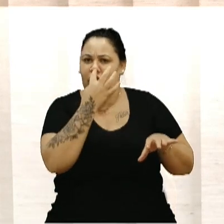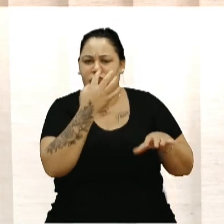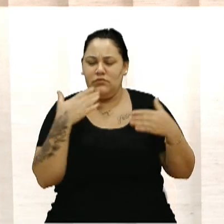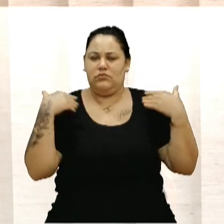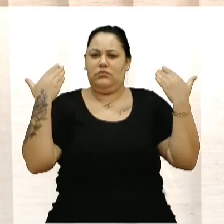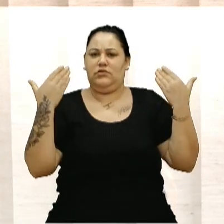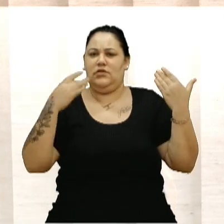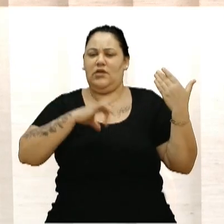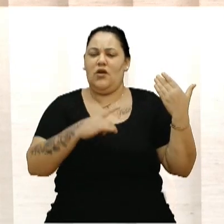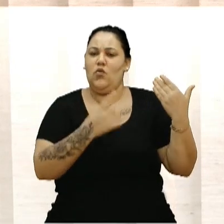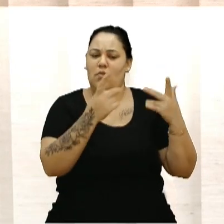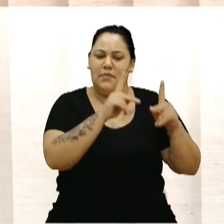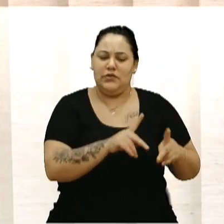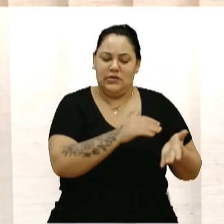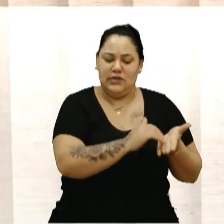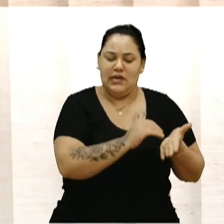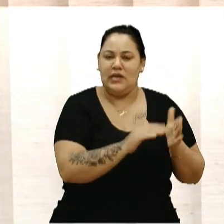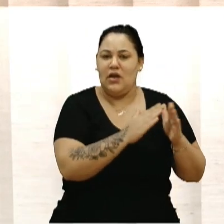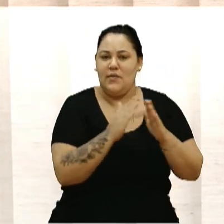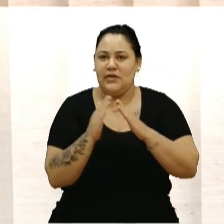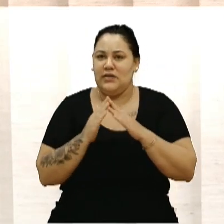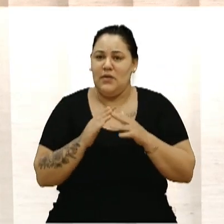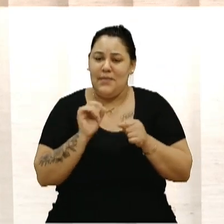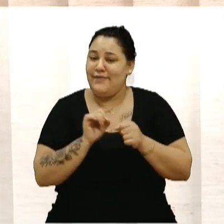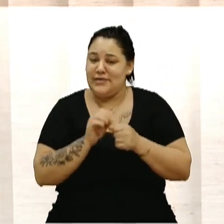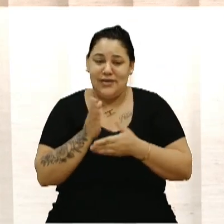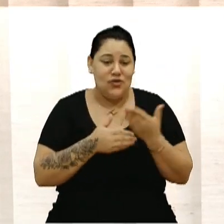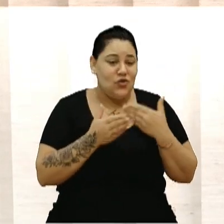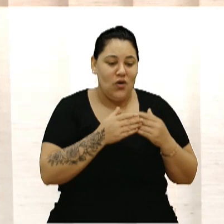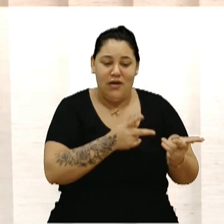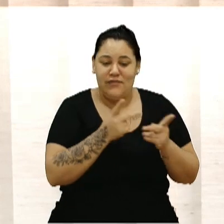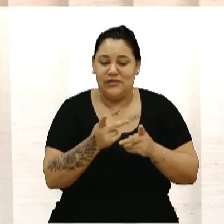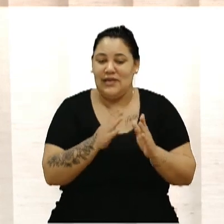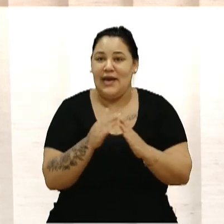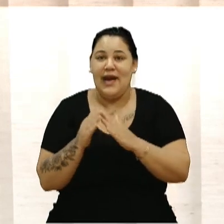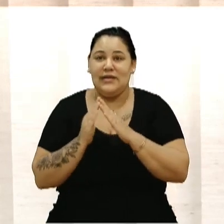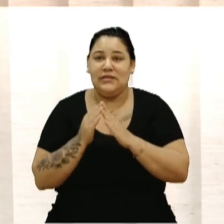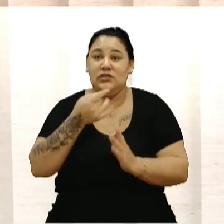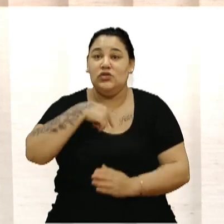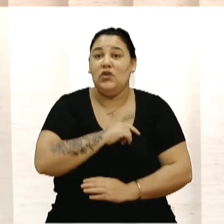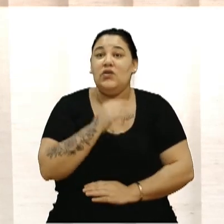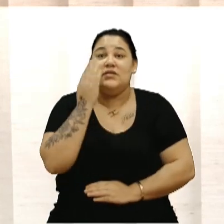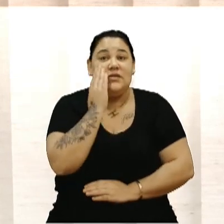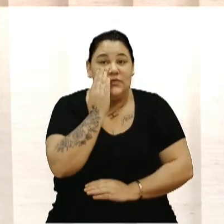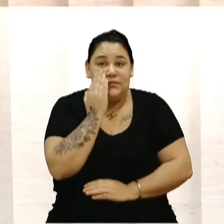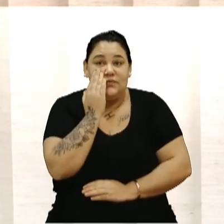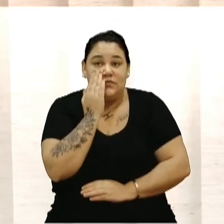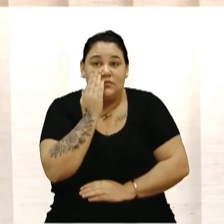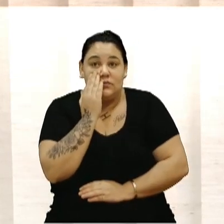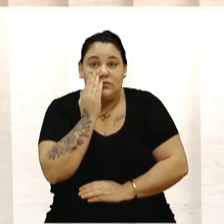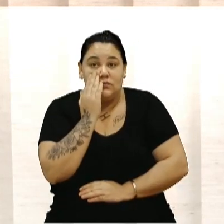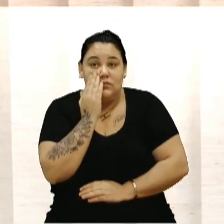uma pessoa, eu acho, na Secretaria da Habitação para fazer todas as vistorias nas casas, que a gente sabe o quanto tem